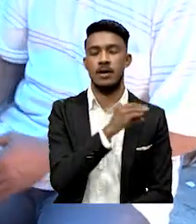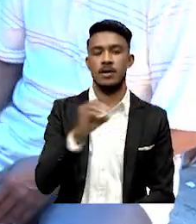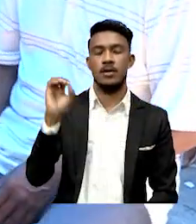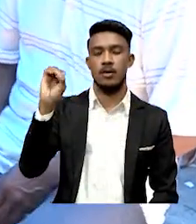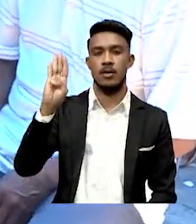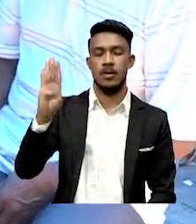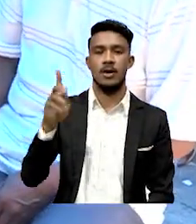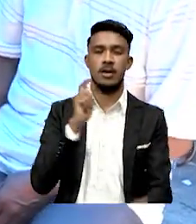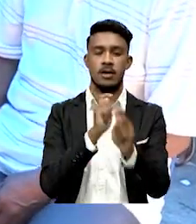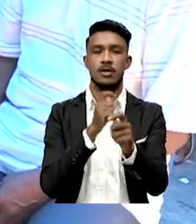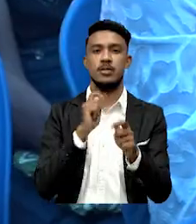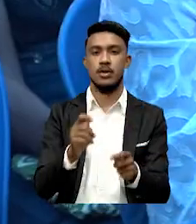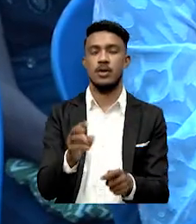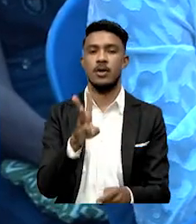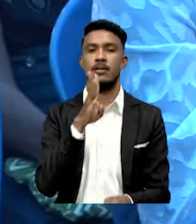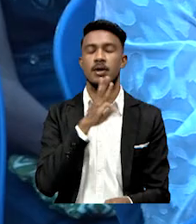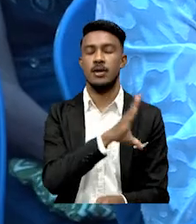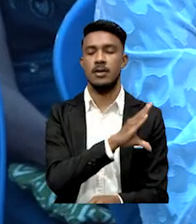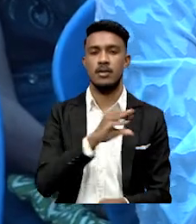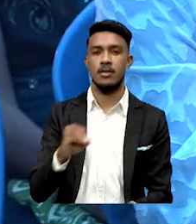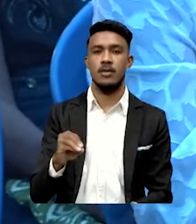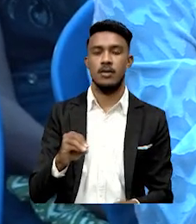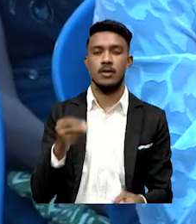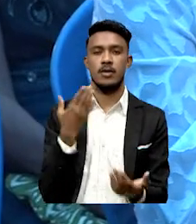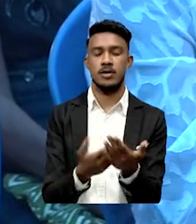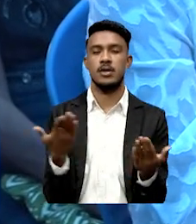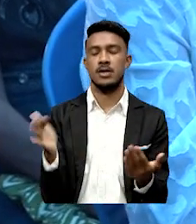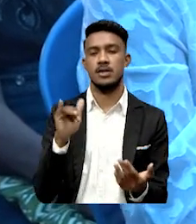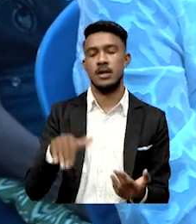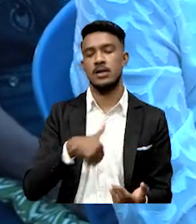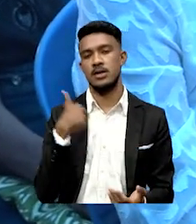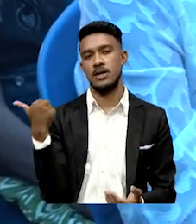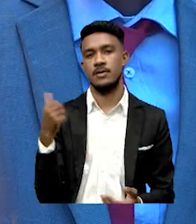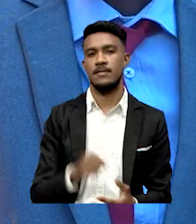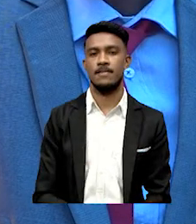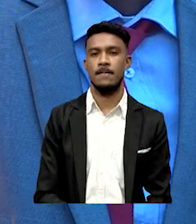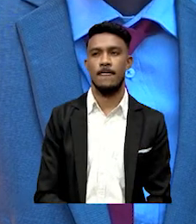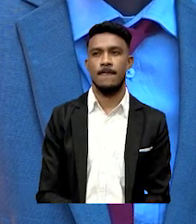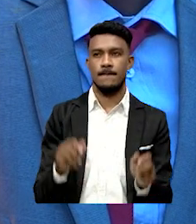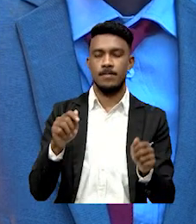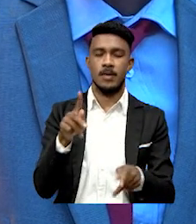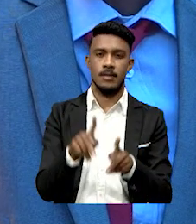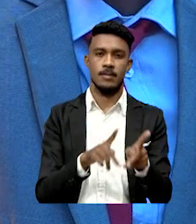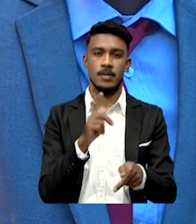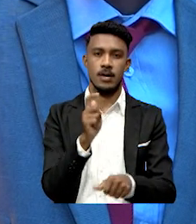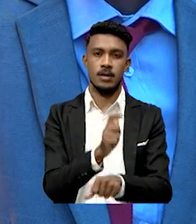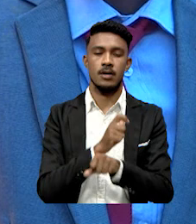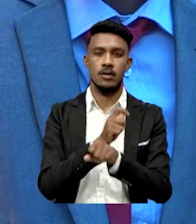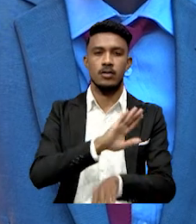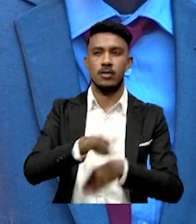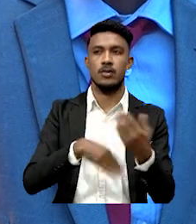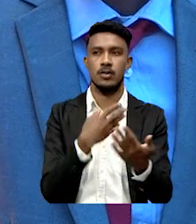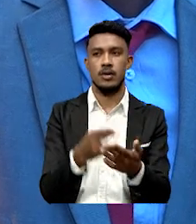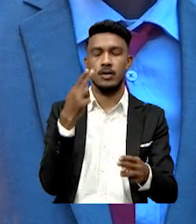transporte, água e saneamento no infraestrutura básica Sira Seluk. Hoje Atauru toma, todo Atauru toma que nenar,